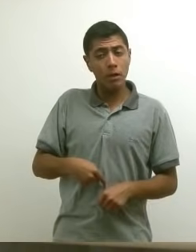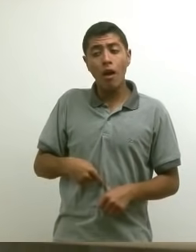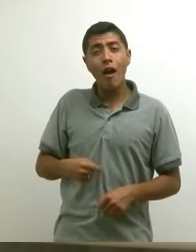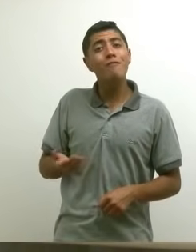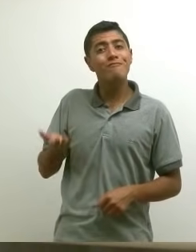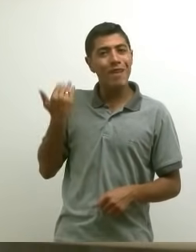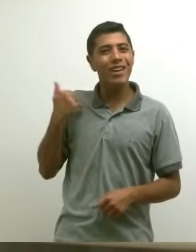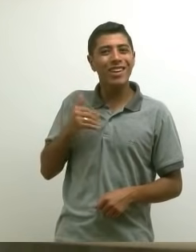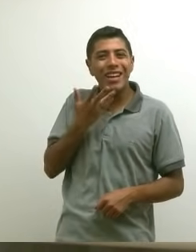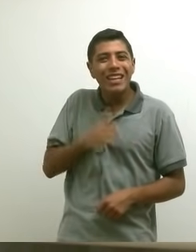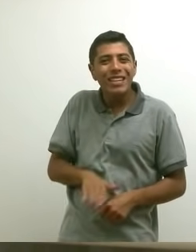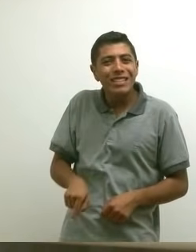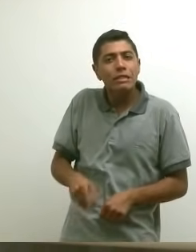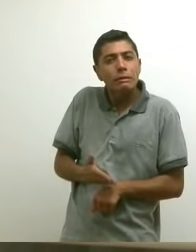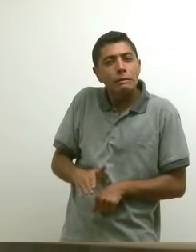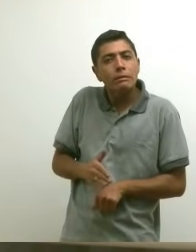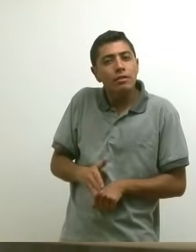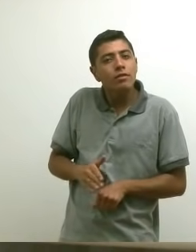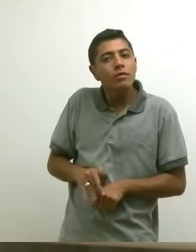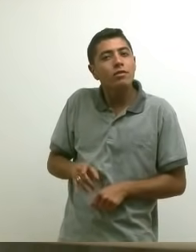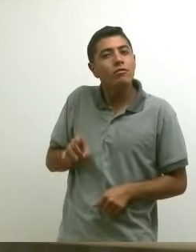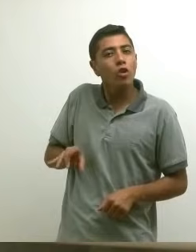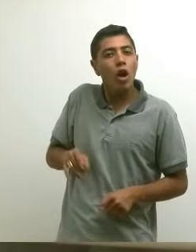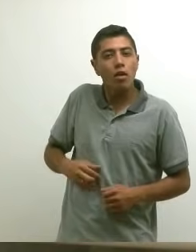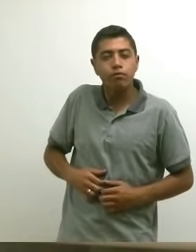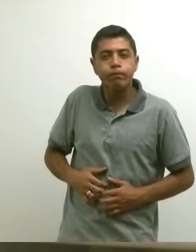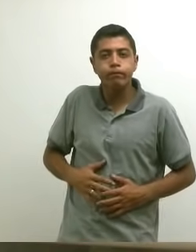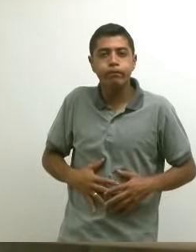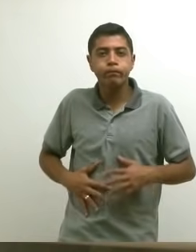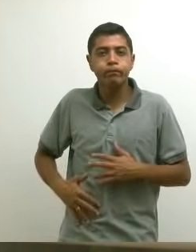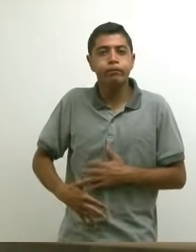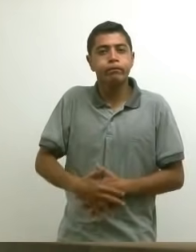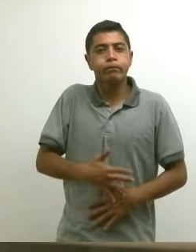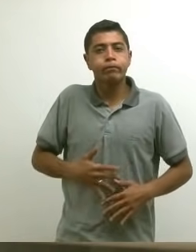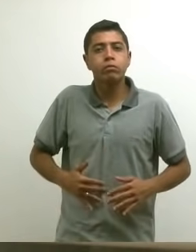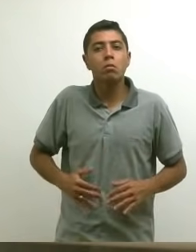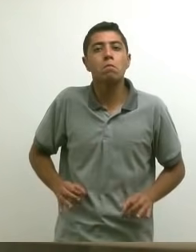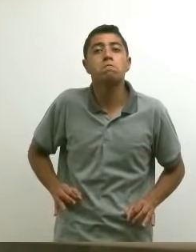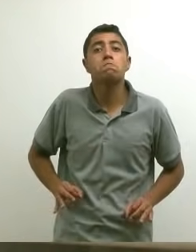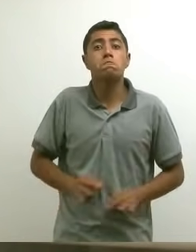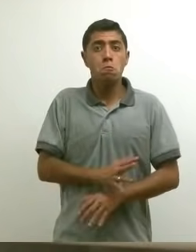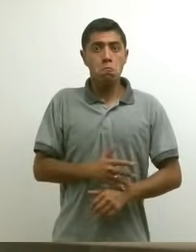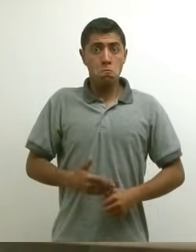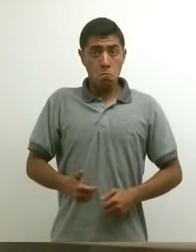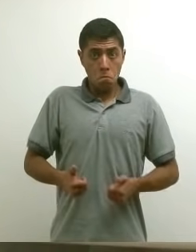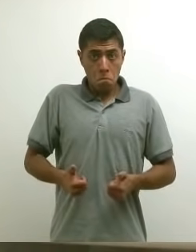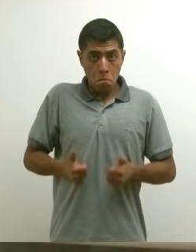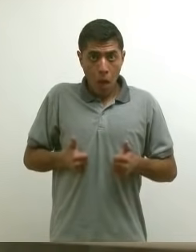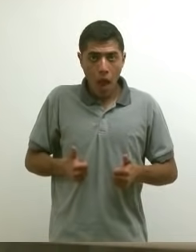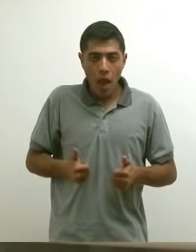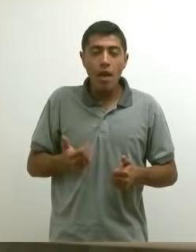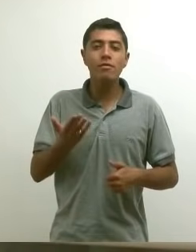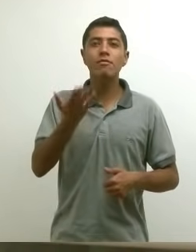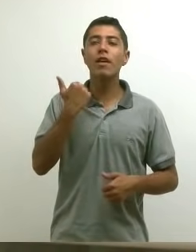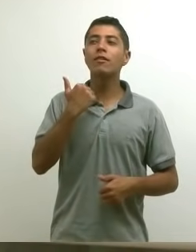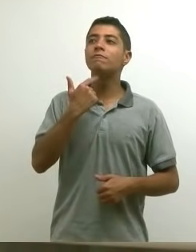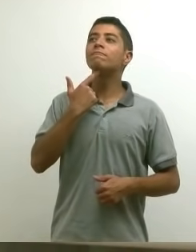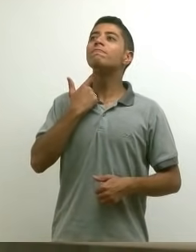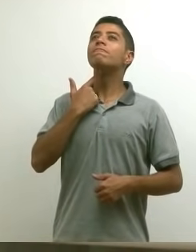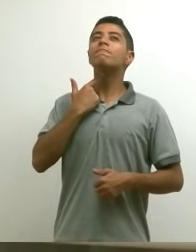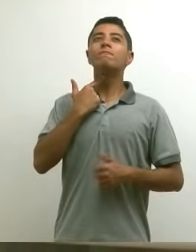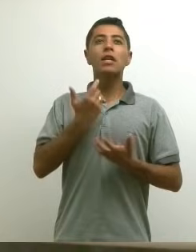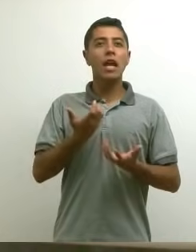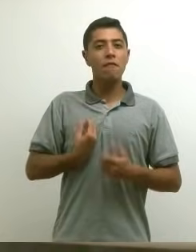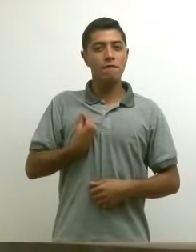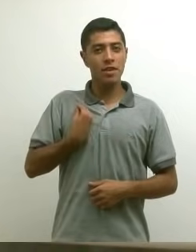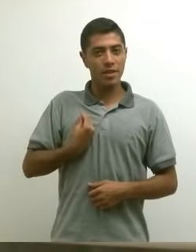impulso de ânimo e vontade de viver para o resto da vida então nesse sentido vamos olhar o que